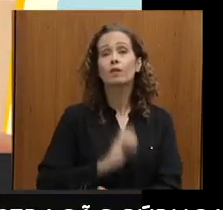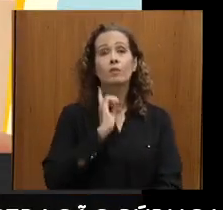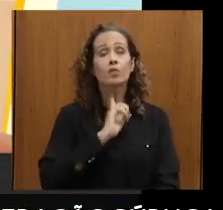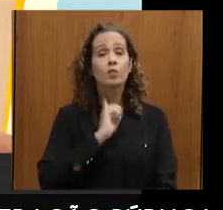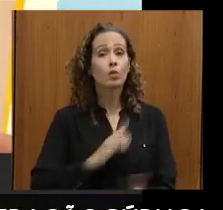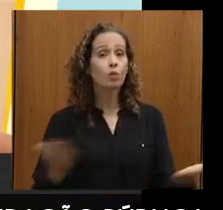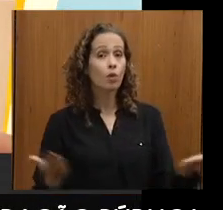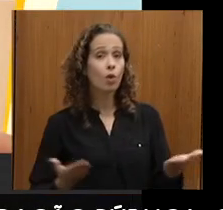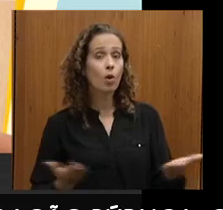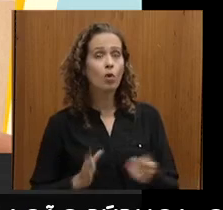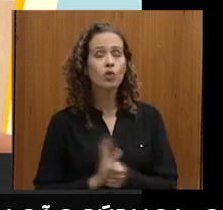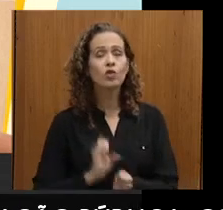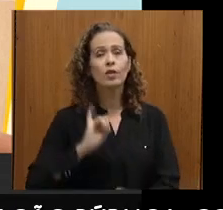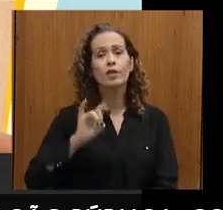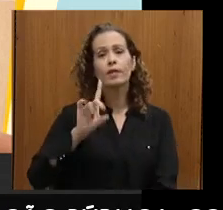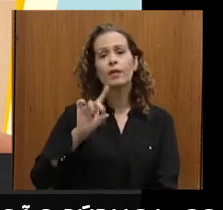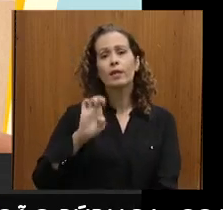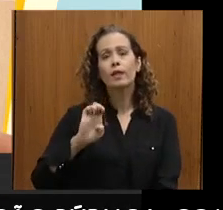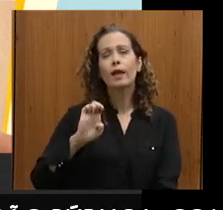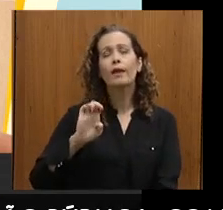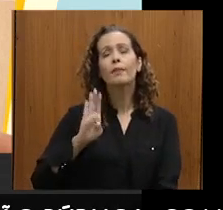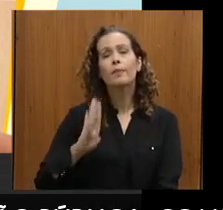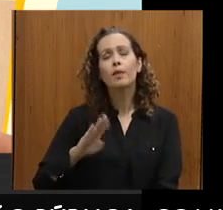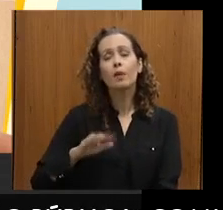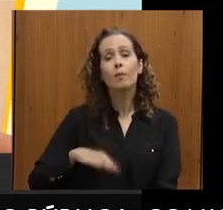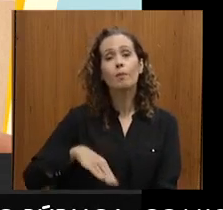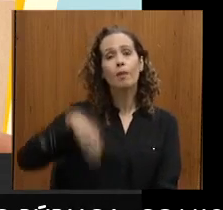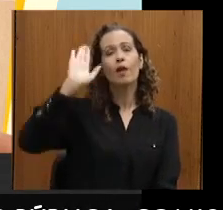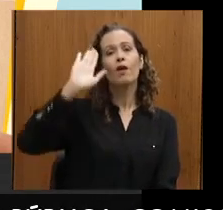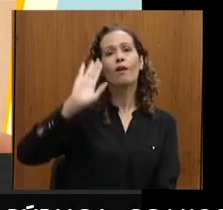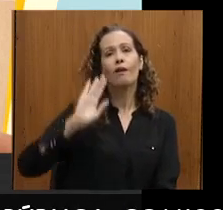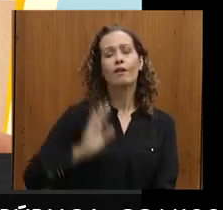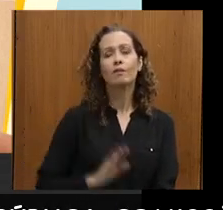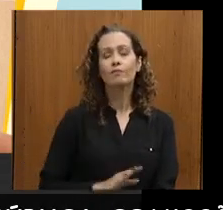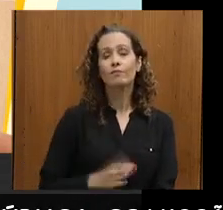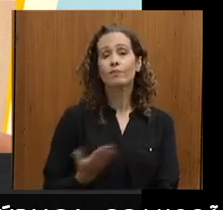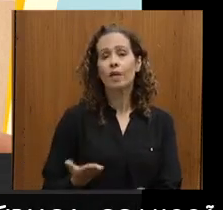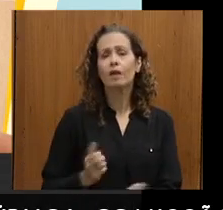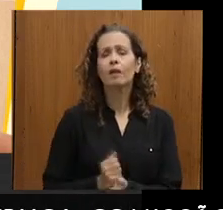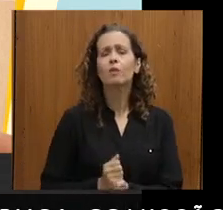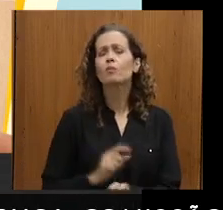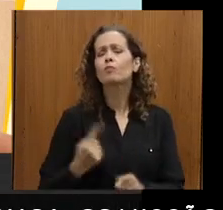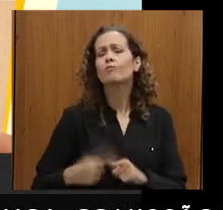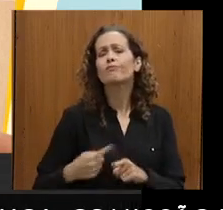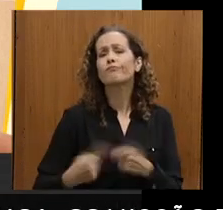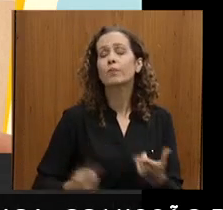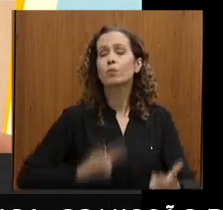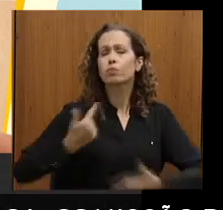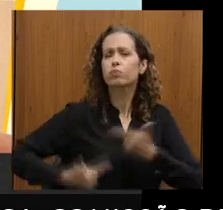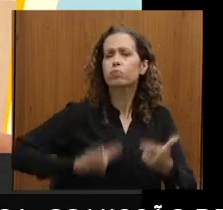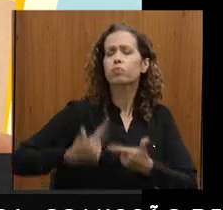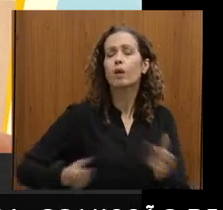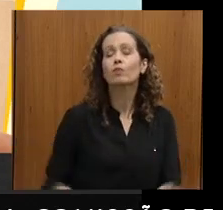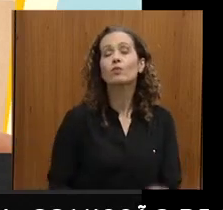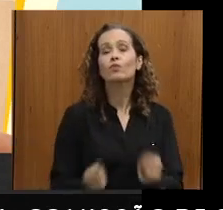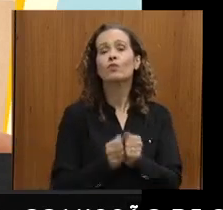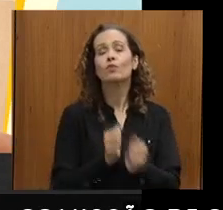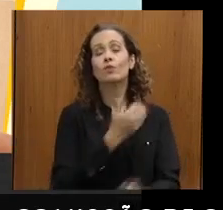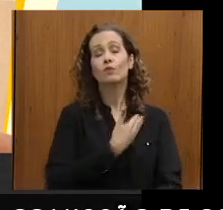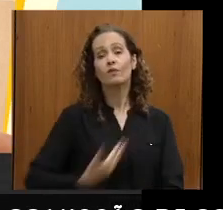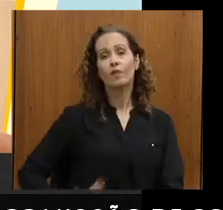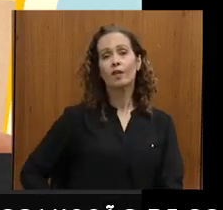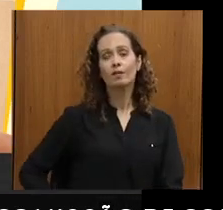alcança o maior IDEB da sua história, fruto de muito trabalho, de muita parceria do governo do Estado, com